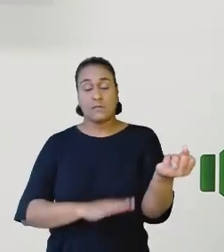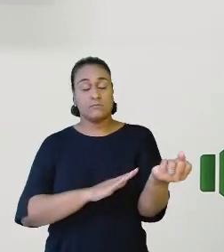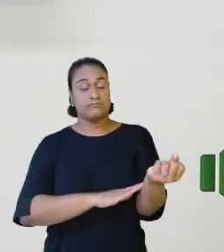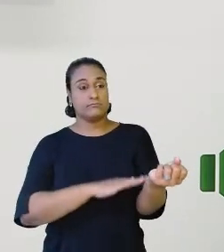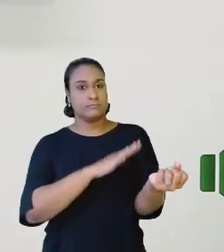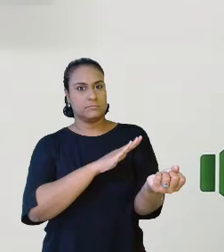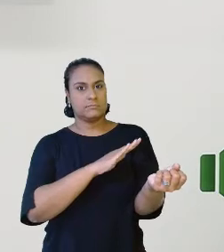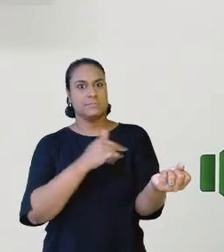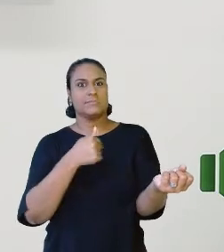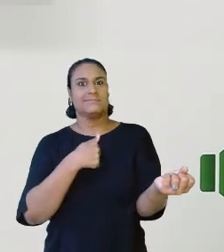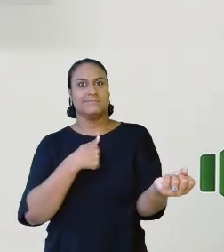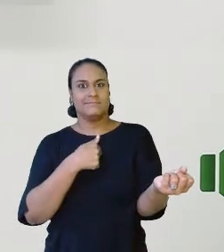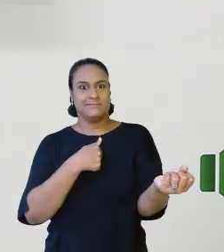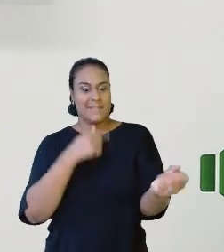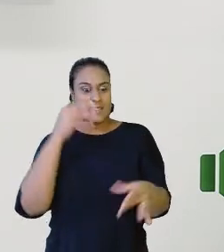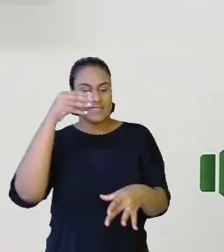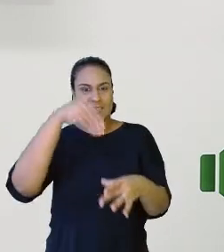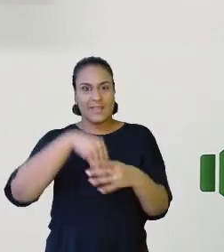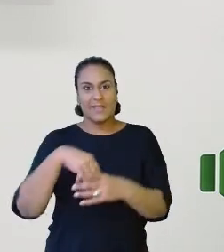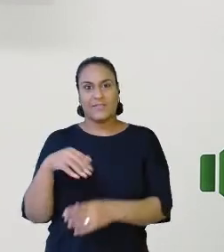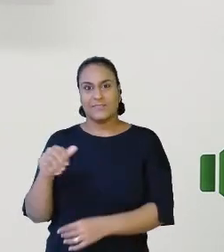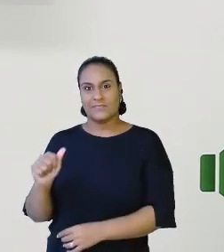parede interna das artérias.